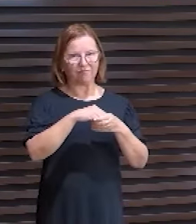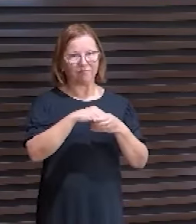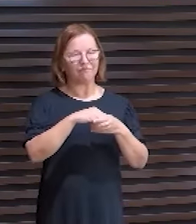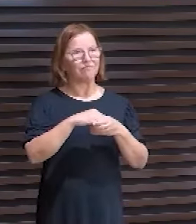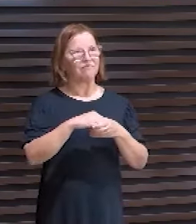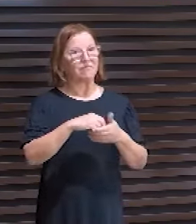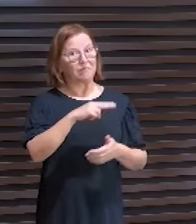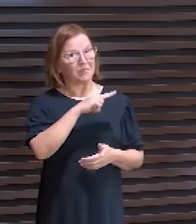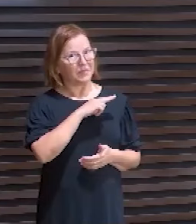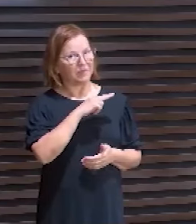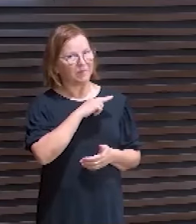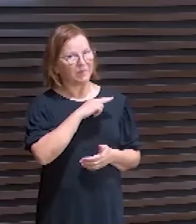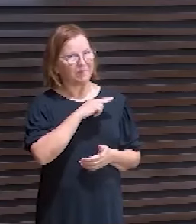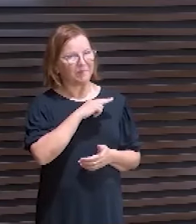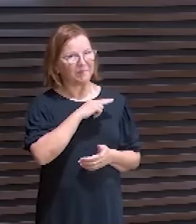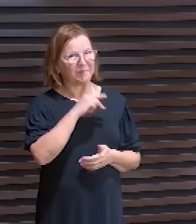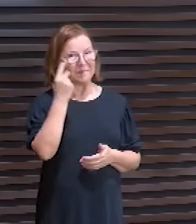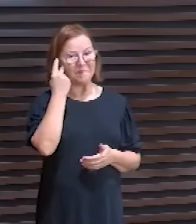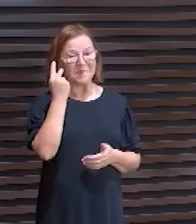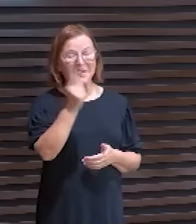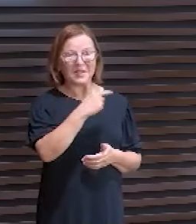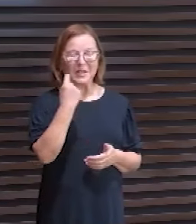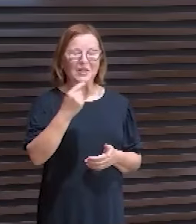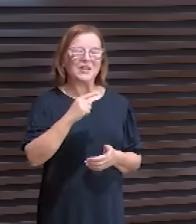tivéssemos a experiência